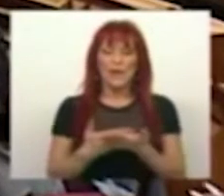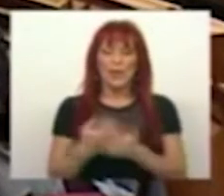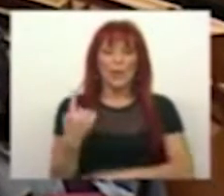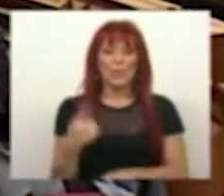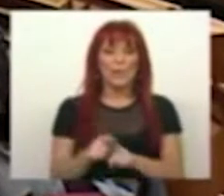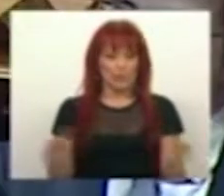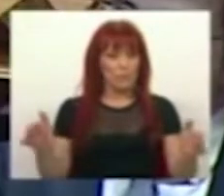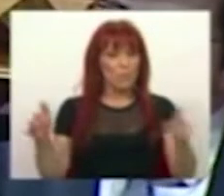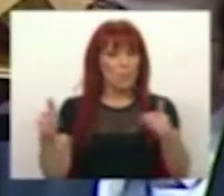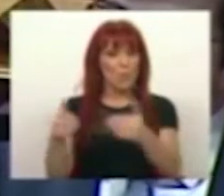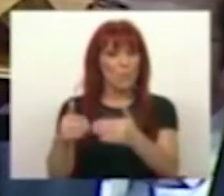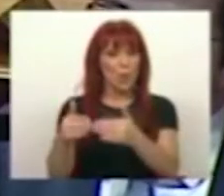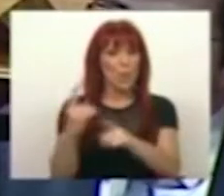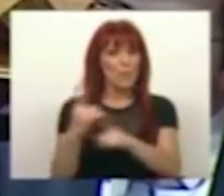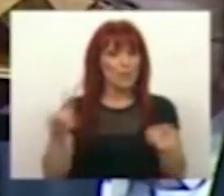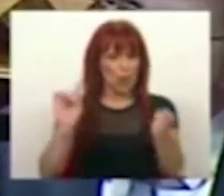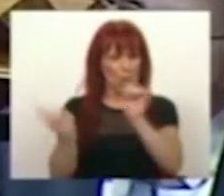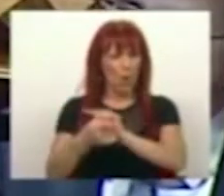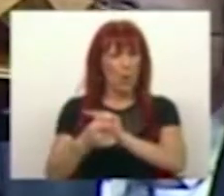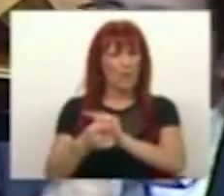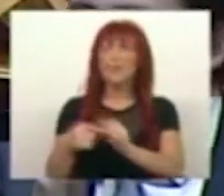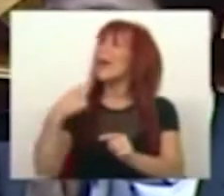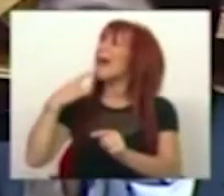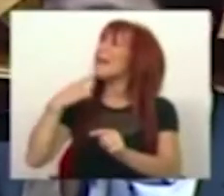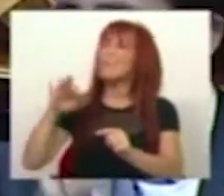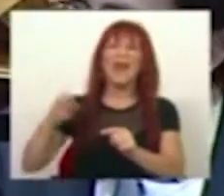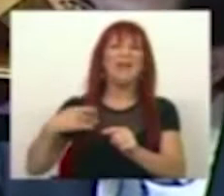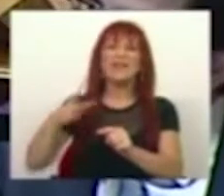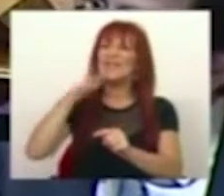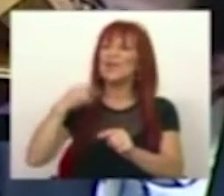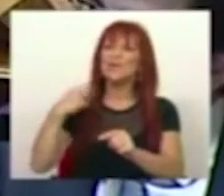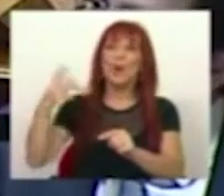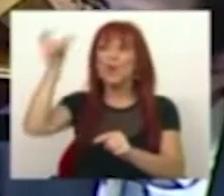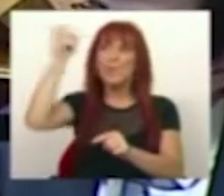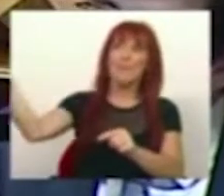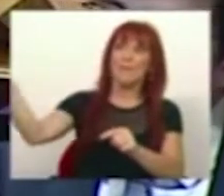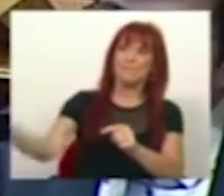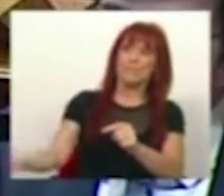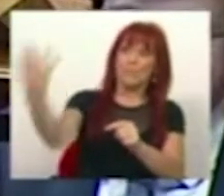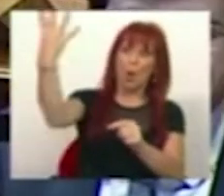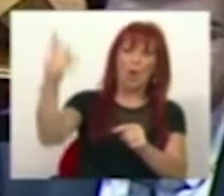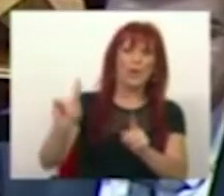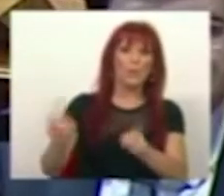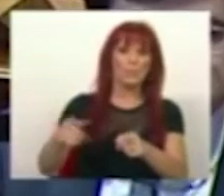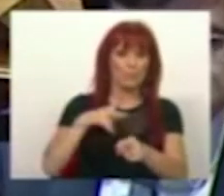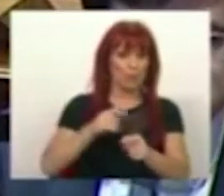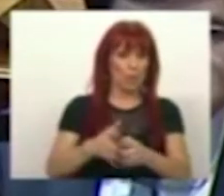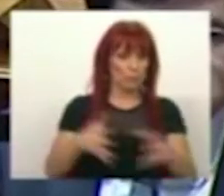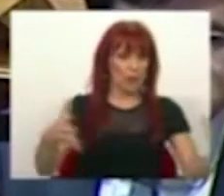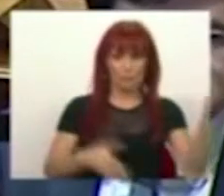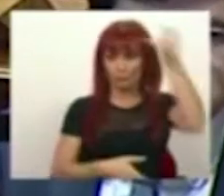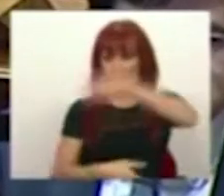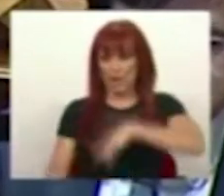Uma economia convergente, porque ao contrário do anúncio do PSD da vinda do diabo, Portugal começou a crescer mais do que a